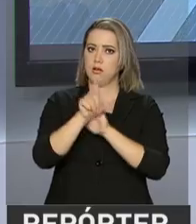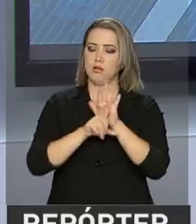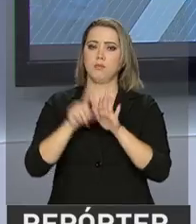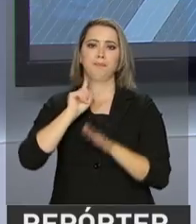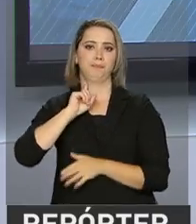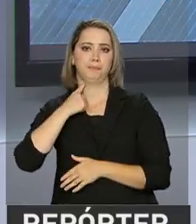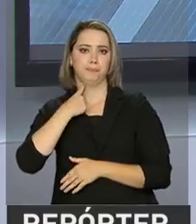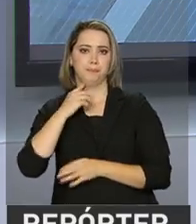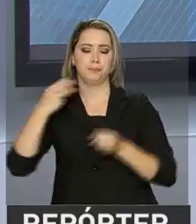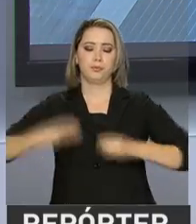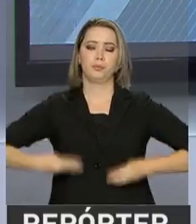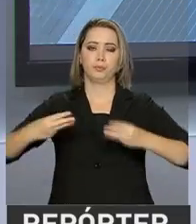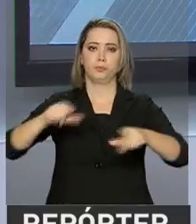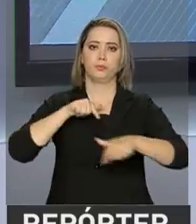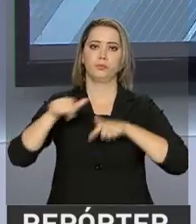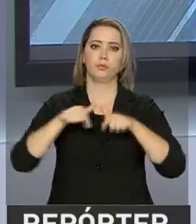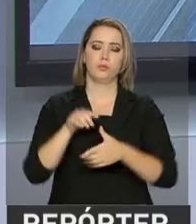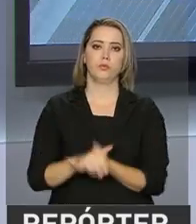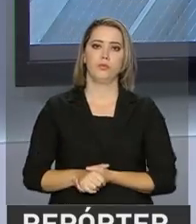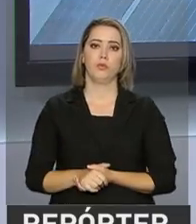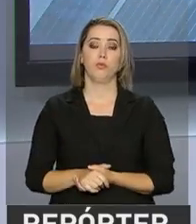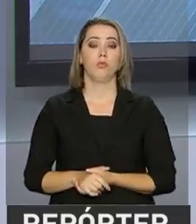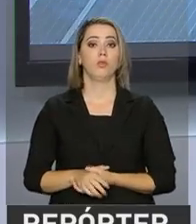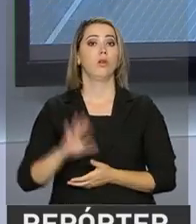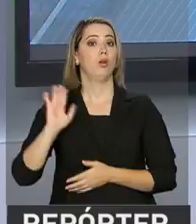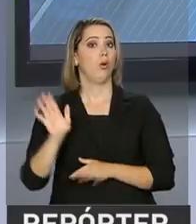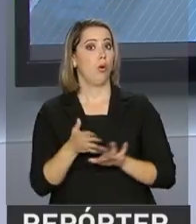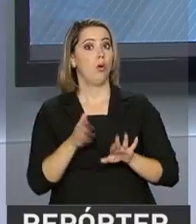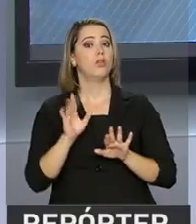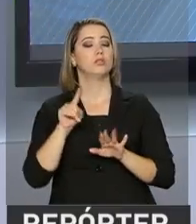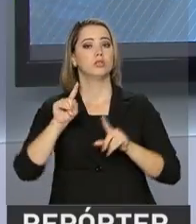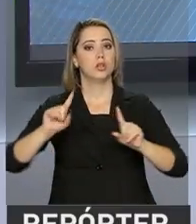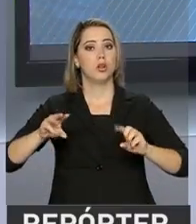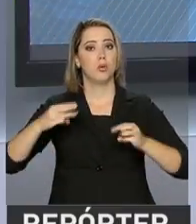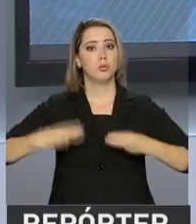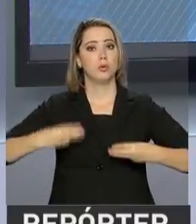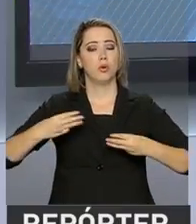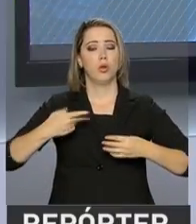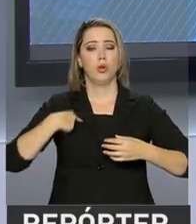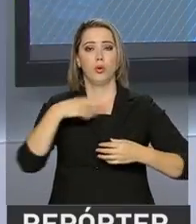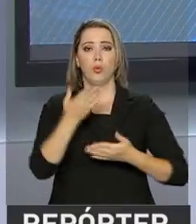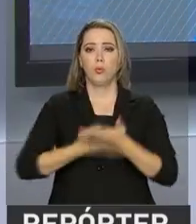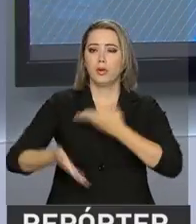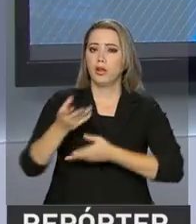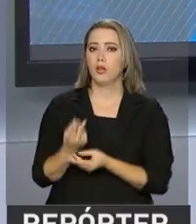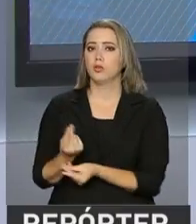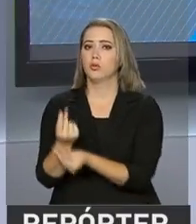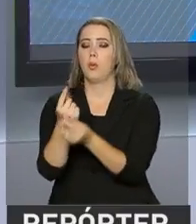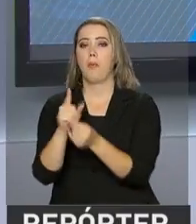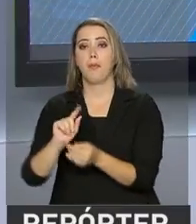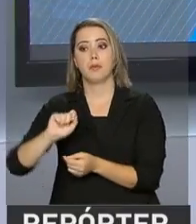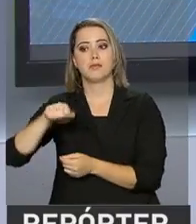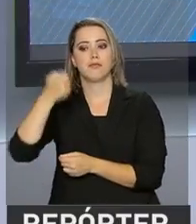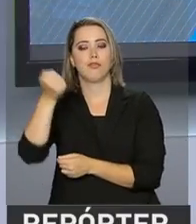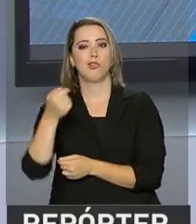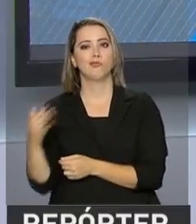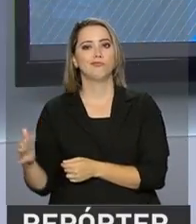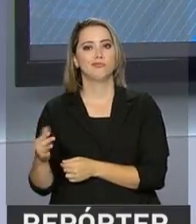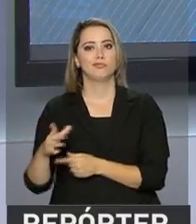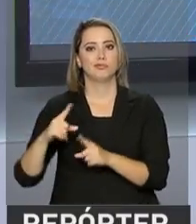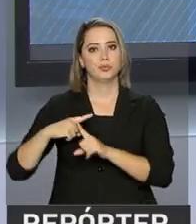eo mercado financeiro sinaliza mais uma vez a melhora nos indicadores da economia brasileira para este